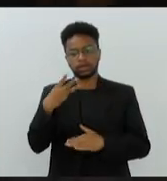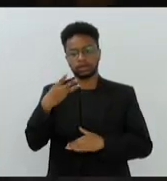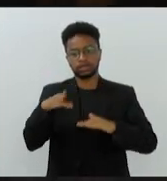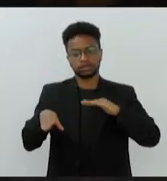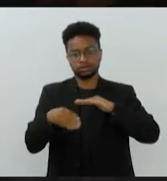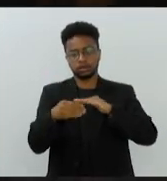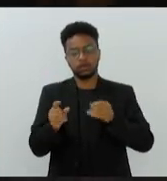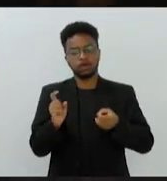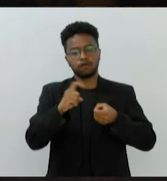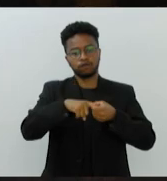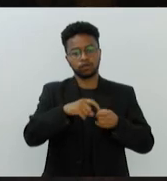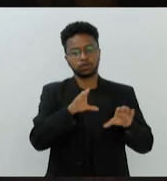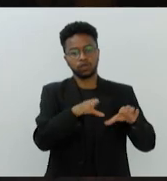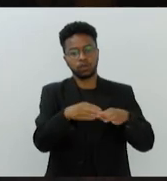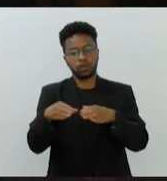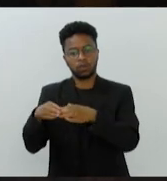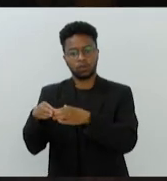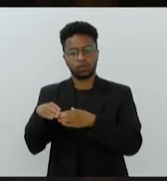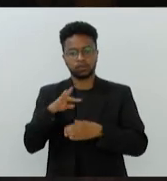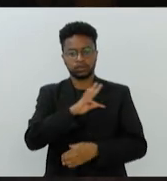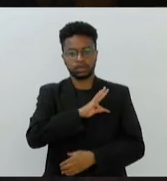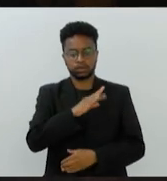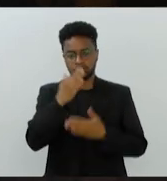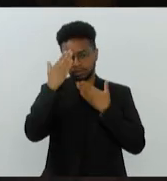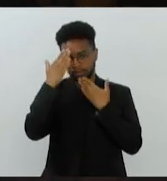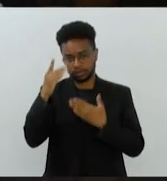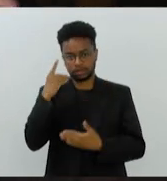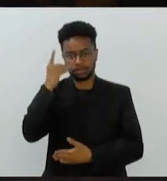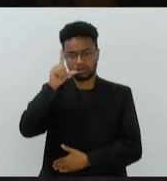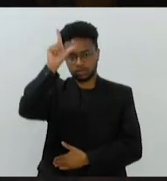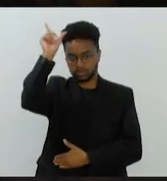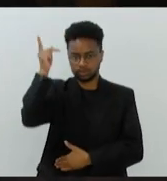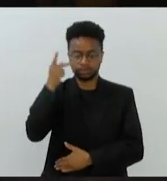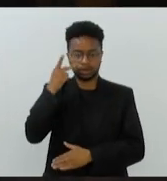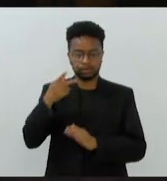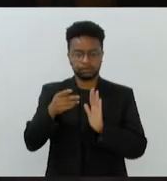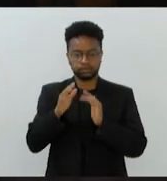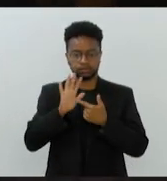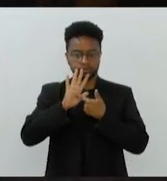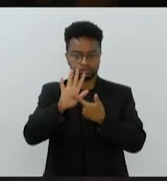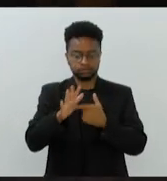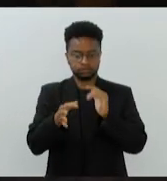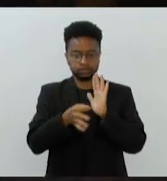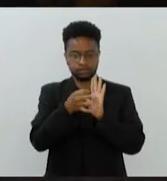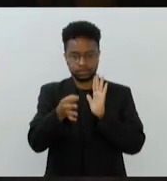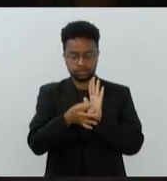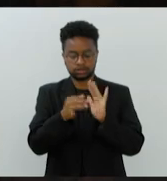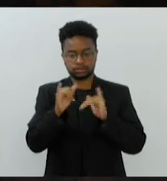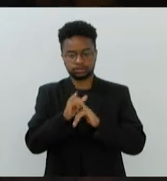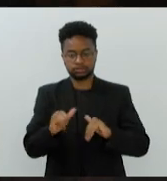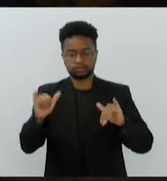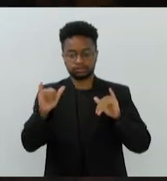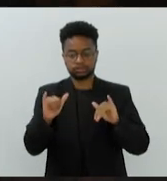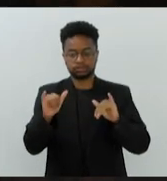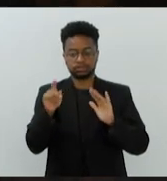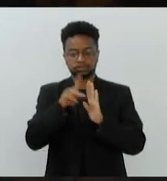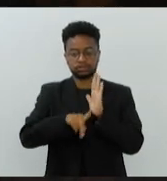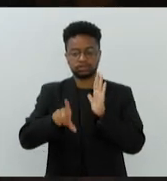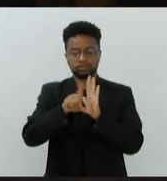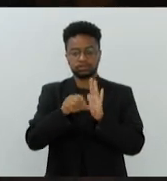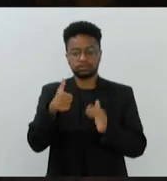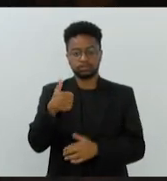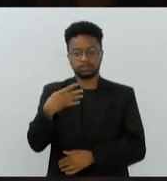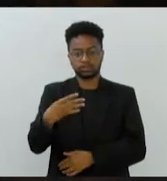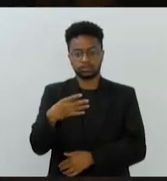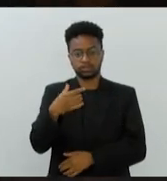e retorna às comissões técnicas. E obrigado, deputado Luiz Paulo, pelo parecer. Anuncio projeto de lei